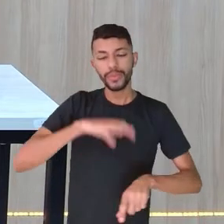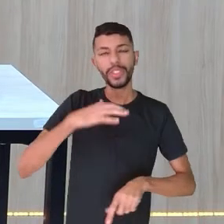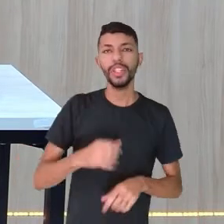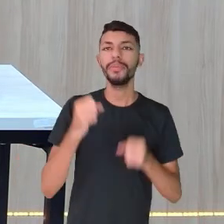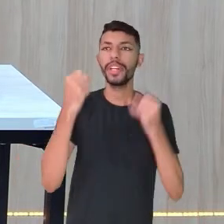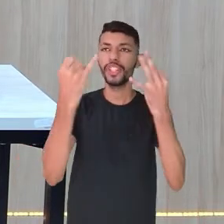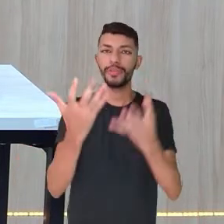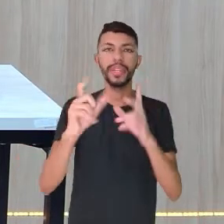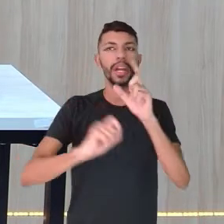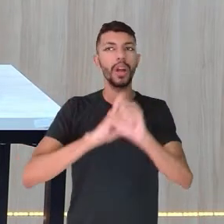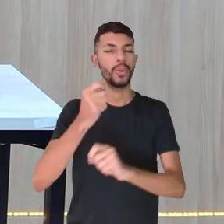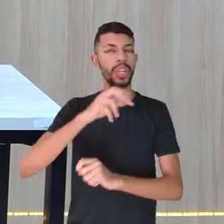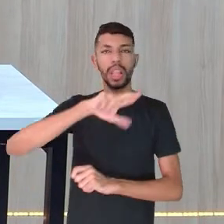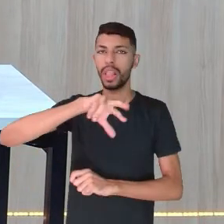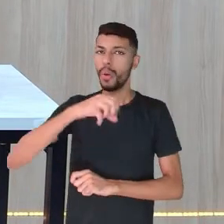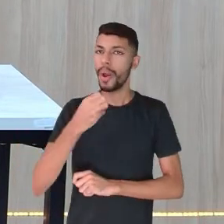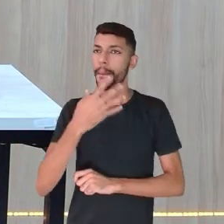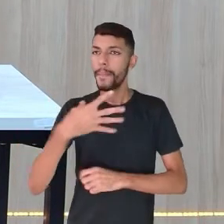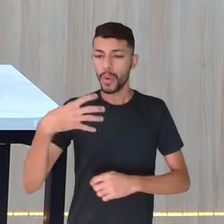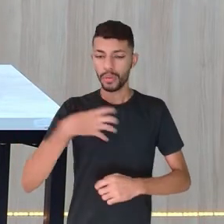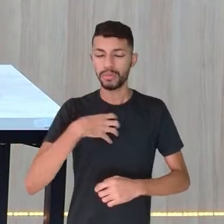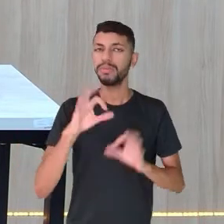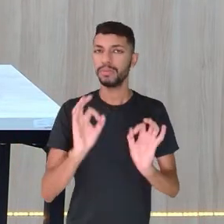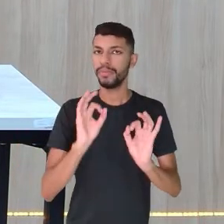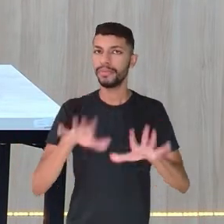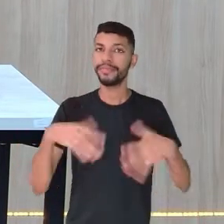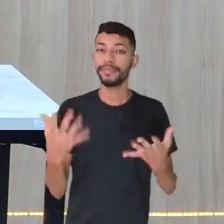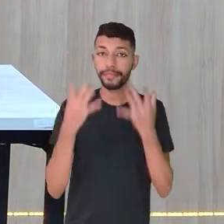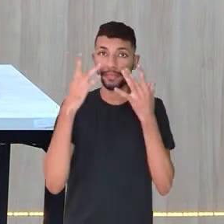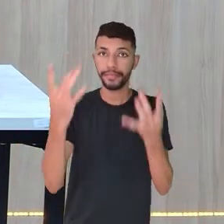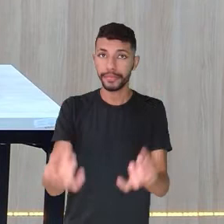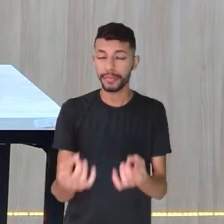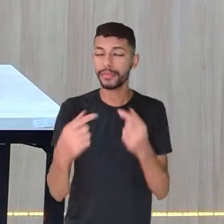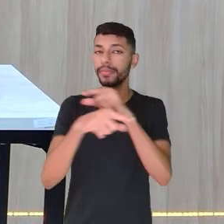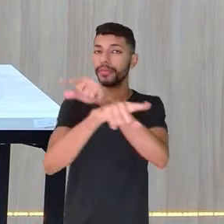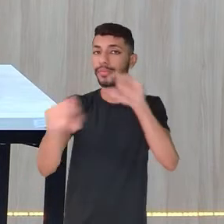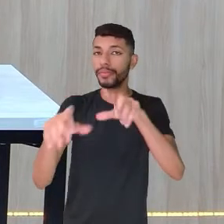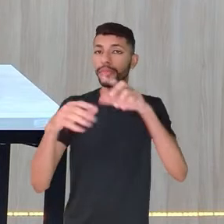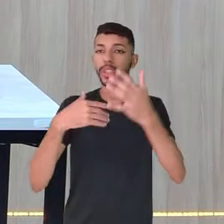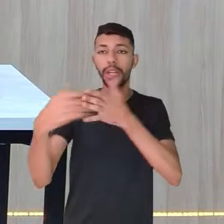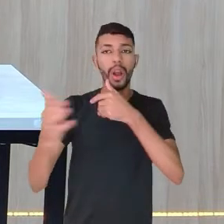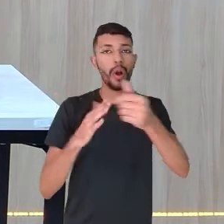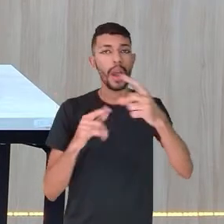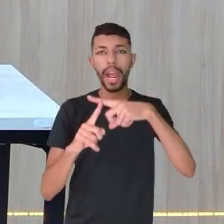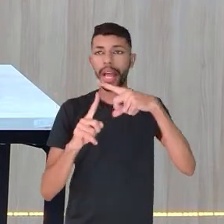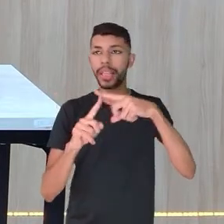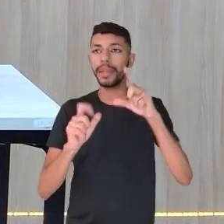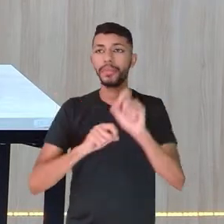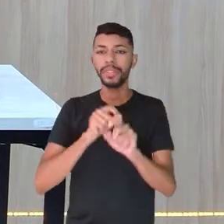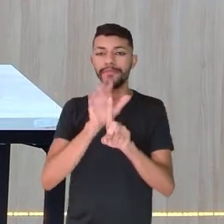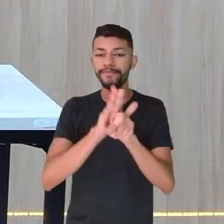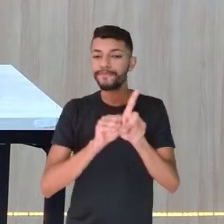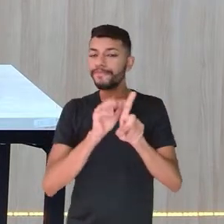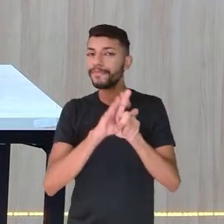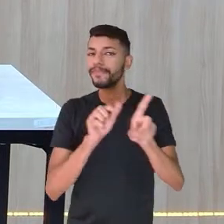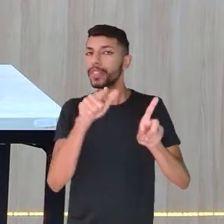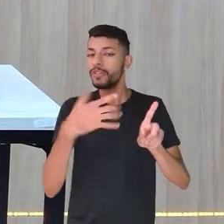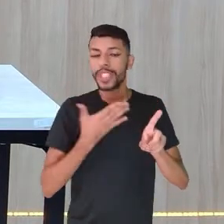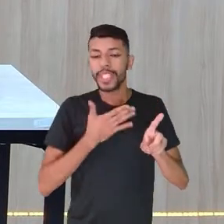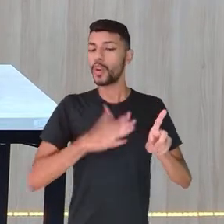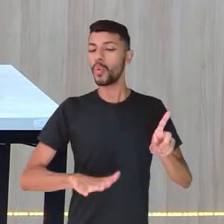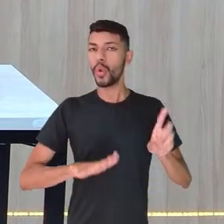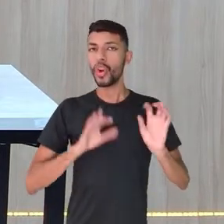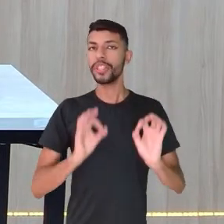bem a vocês. Então, fiquem bastante atentos a qualquer tipo de toque que não lhe agrade, que você não sinta